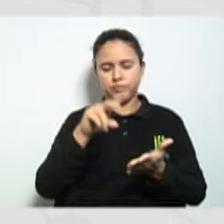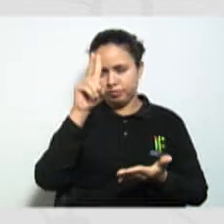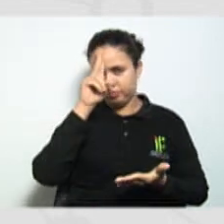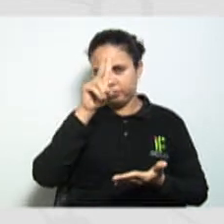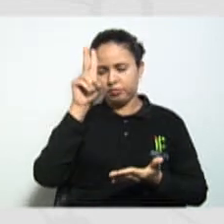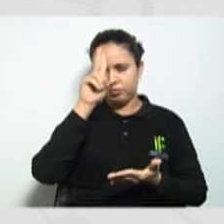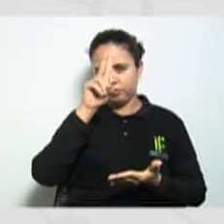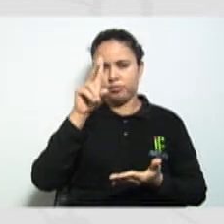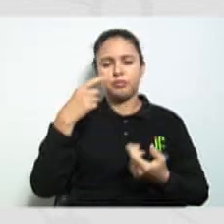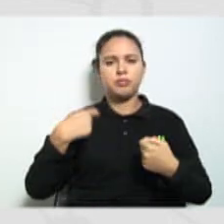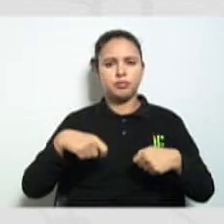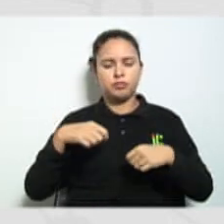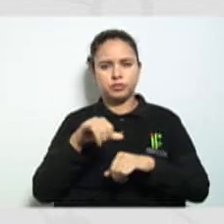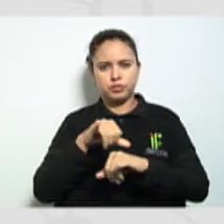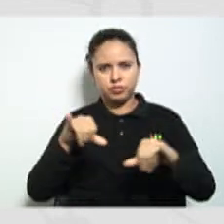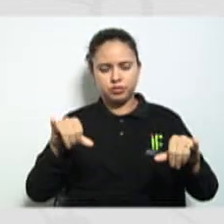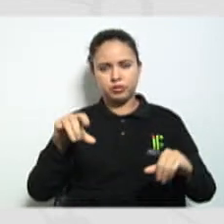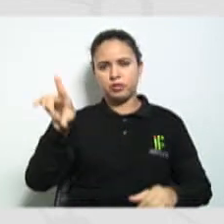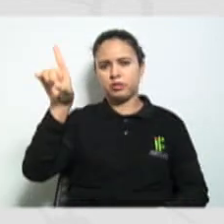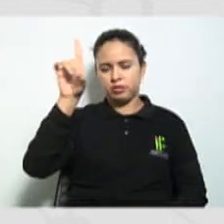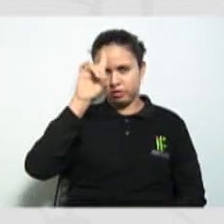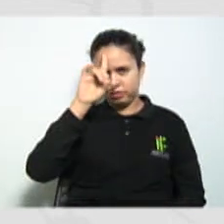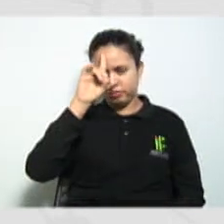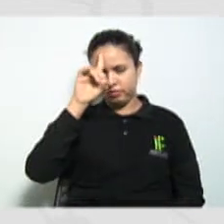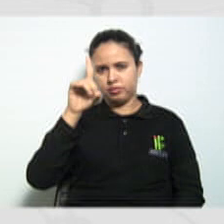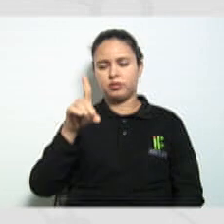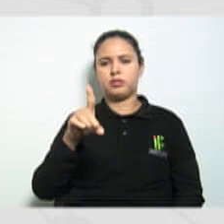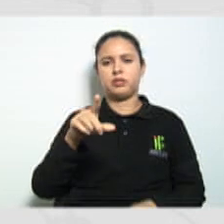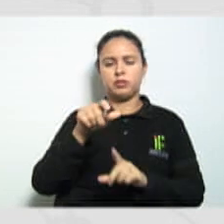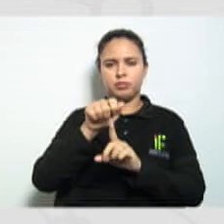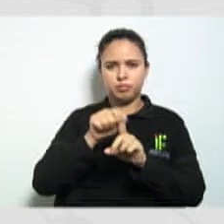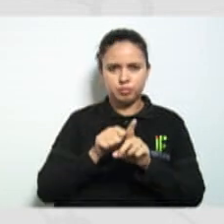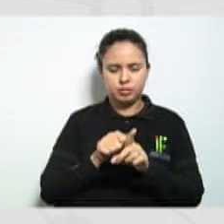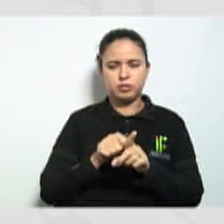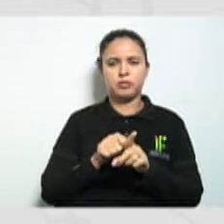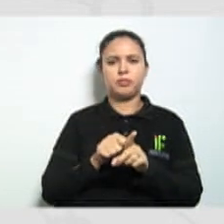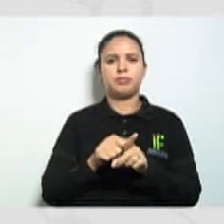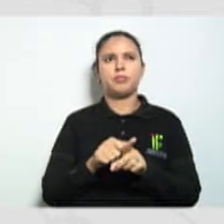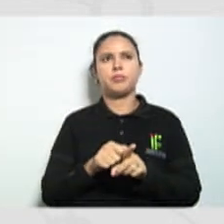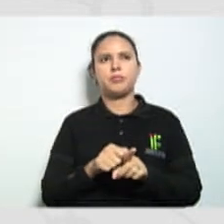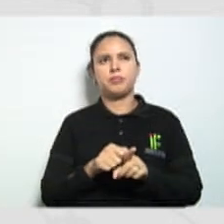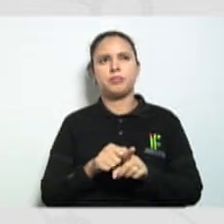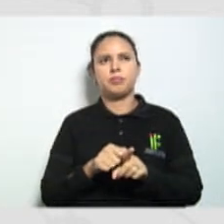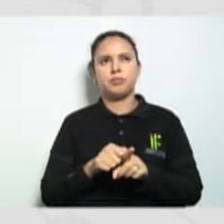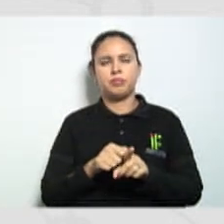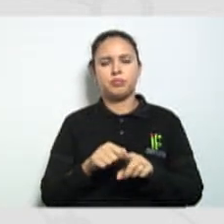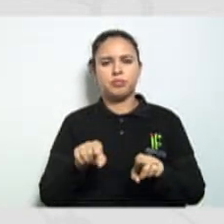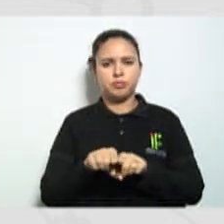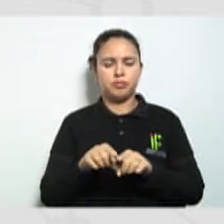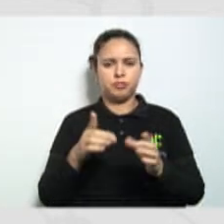sempre que tem que informar a data, lembra lá a ordem cronológica.